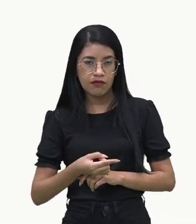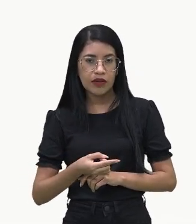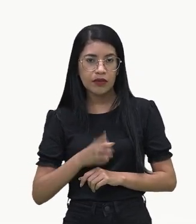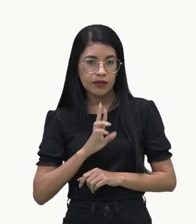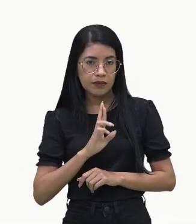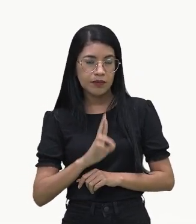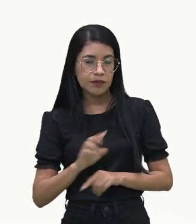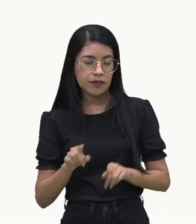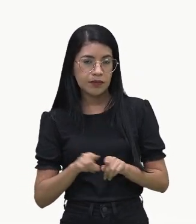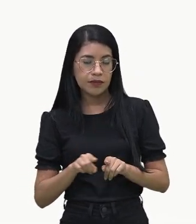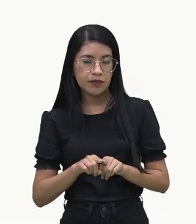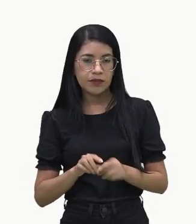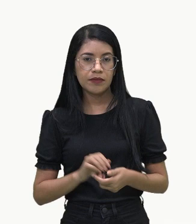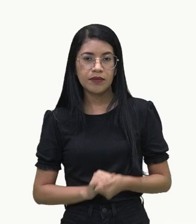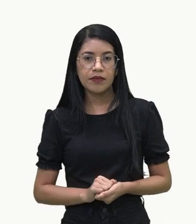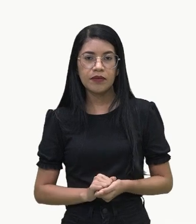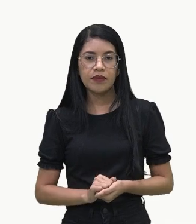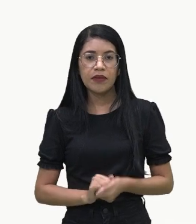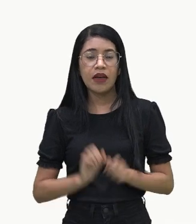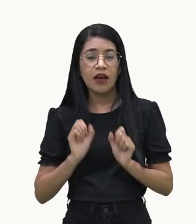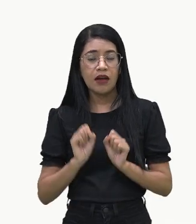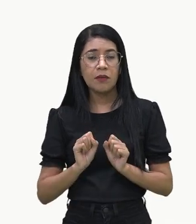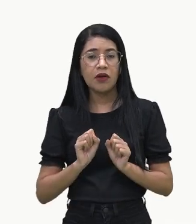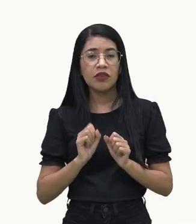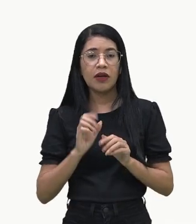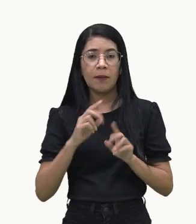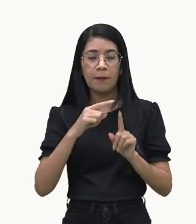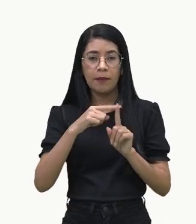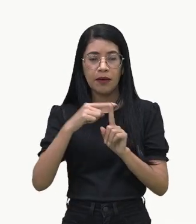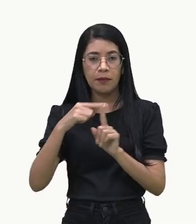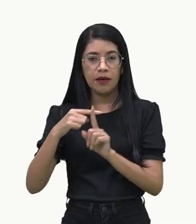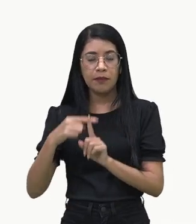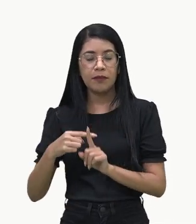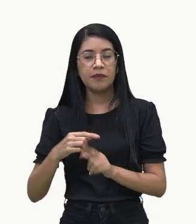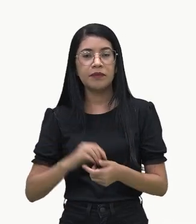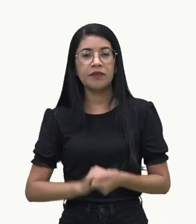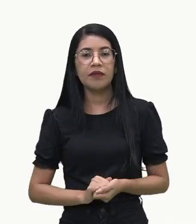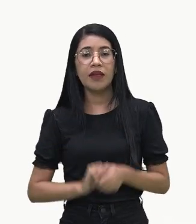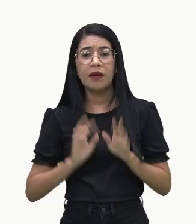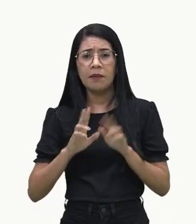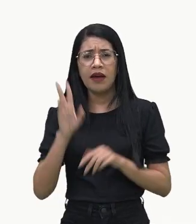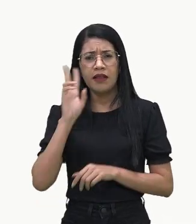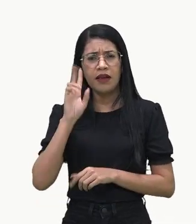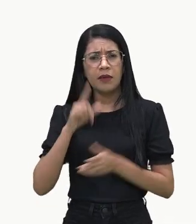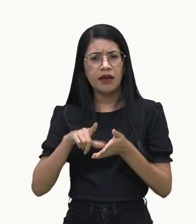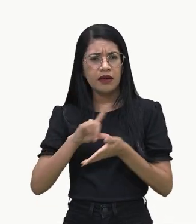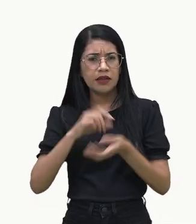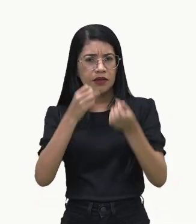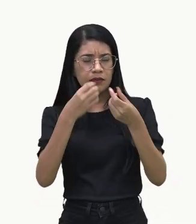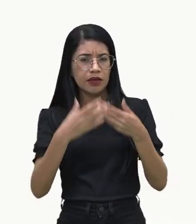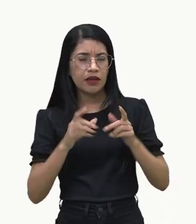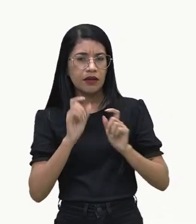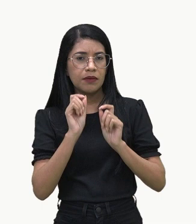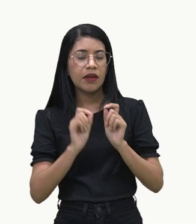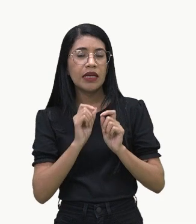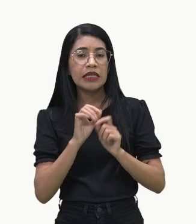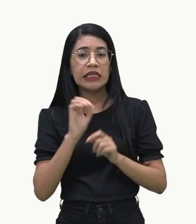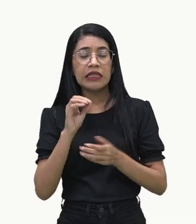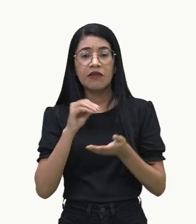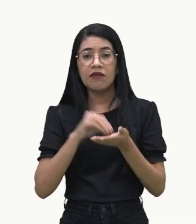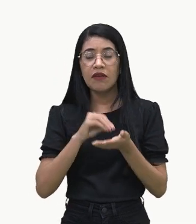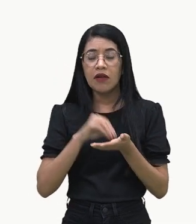no resultado. Agora nós vamos proceder aí à adição. Lembra que eu falei para vocês aí na aula, quando tiver